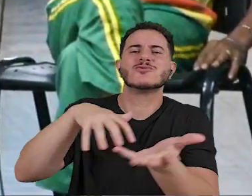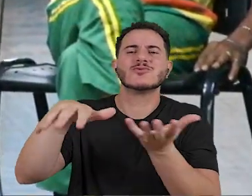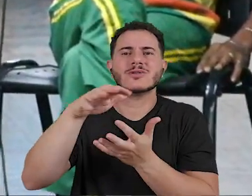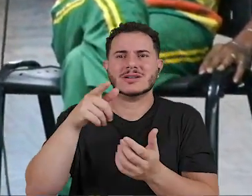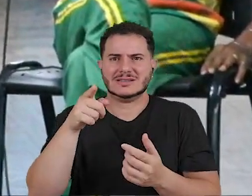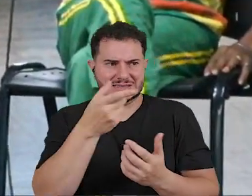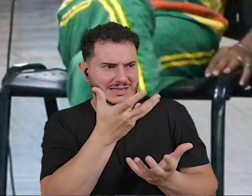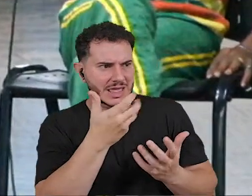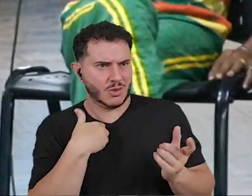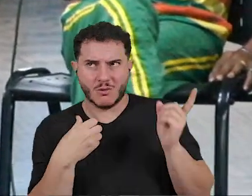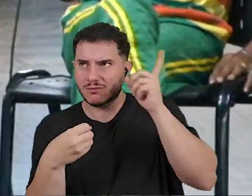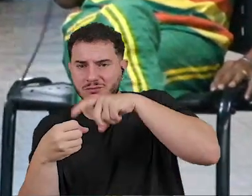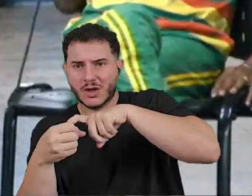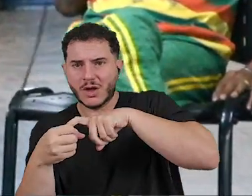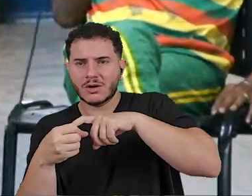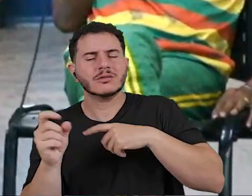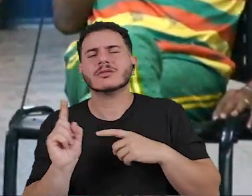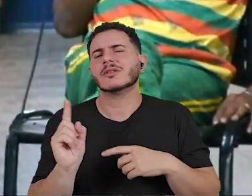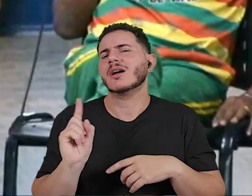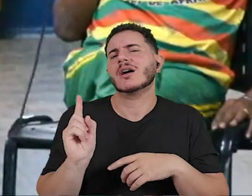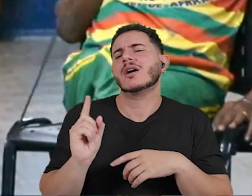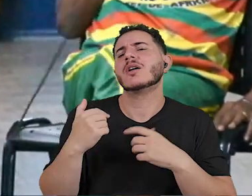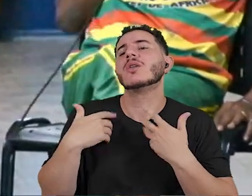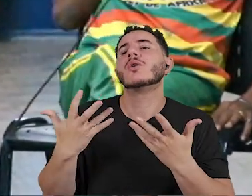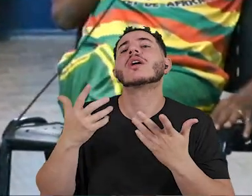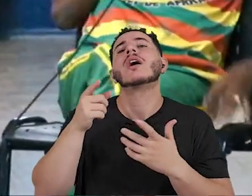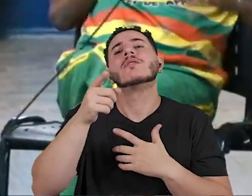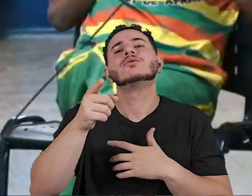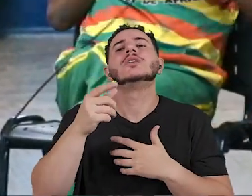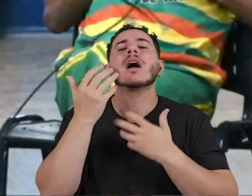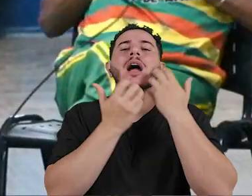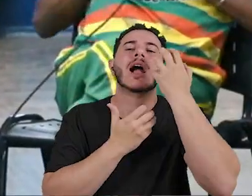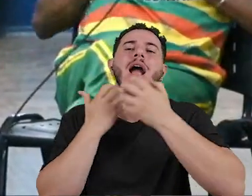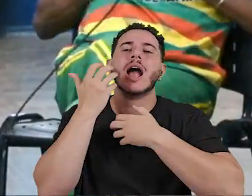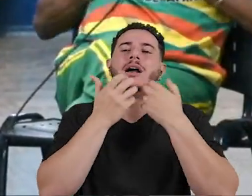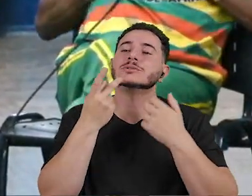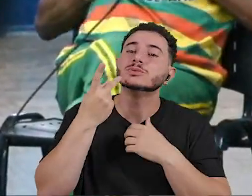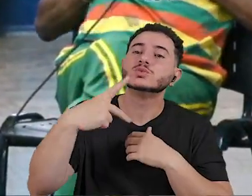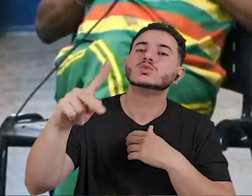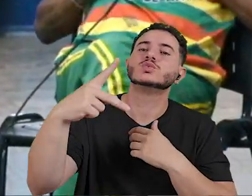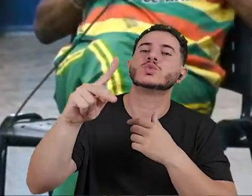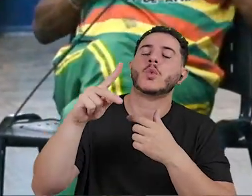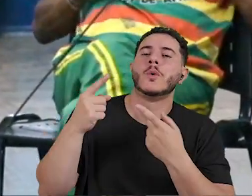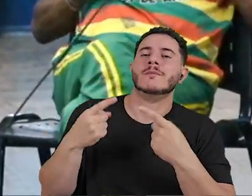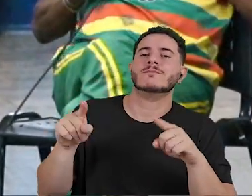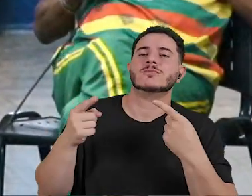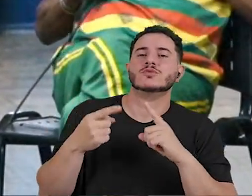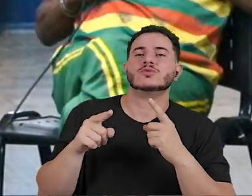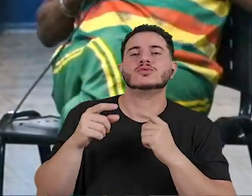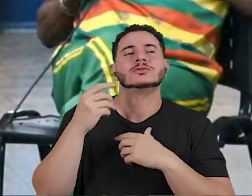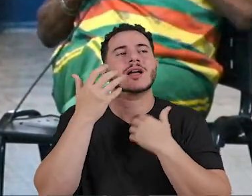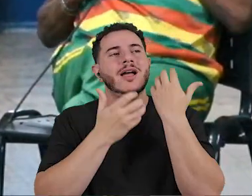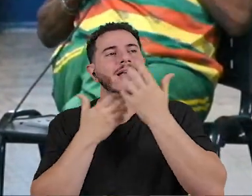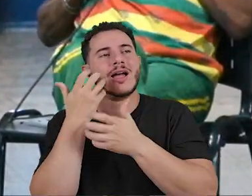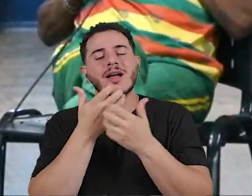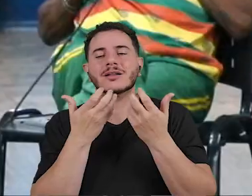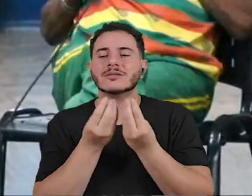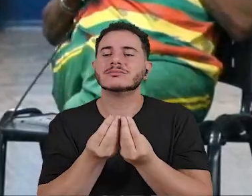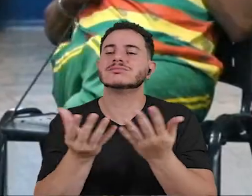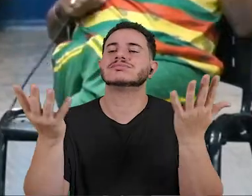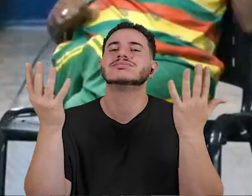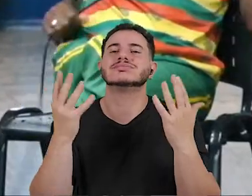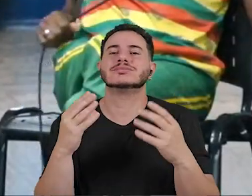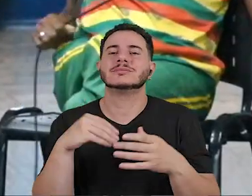nação, as suas músicas para a nação, como você mesmo corrigir. E que a nação possa também cantar